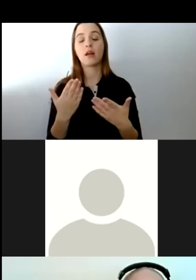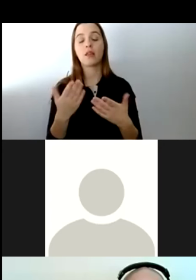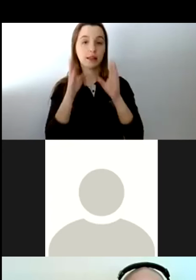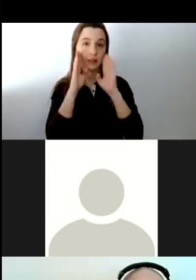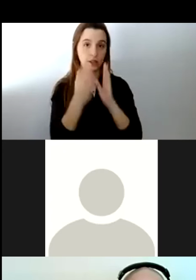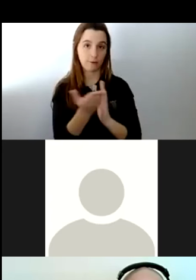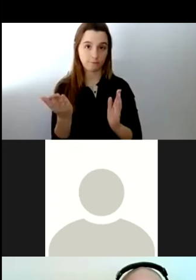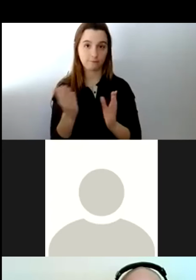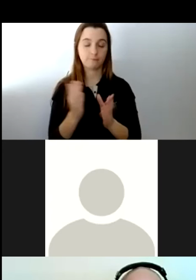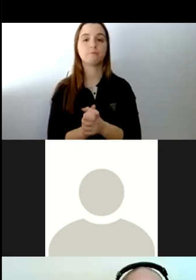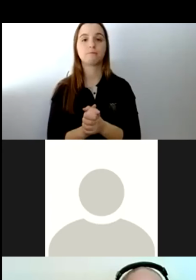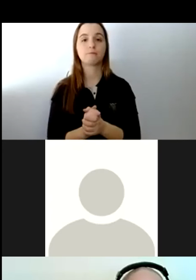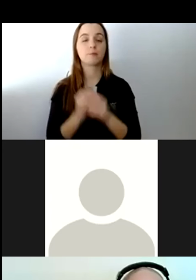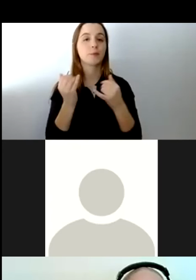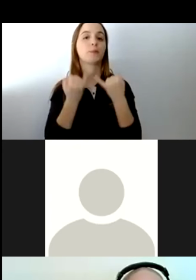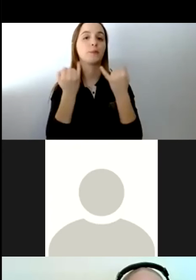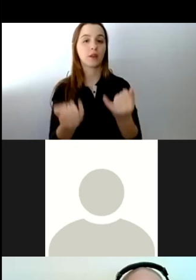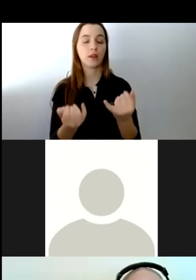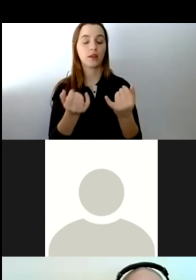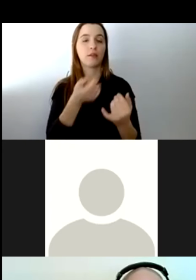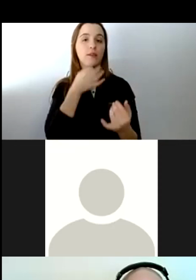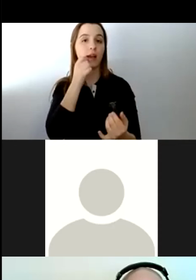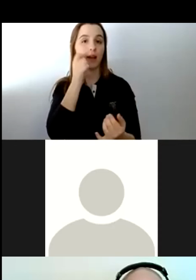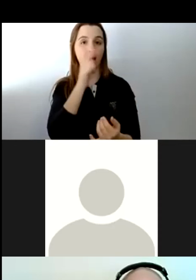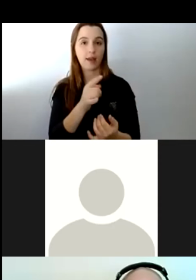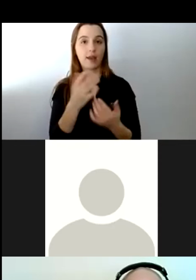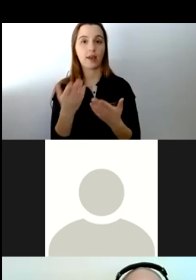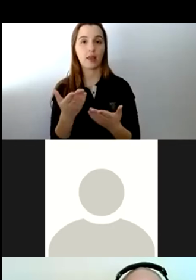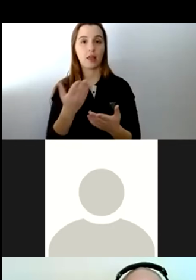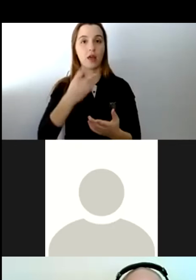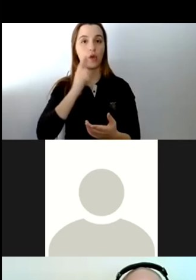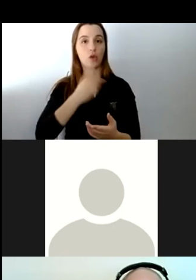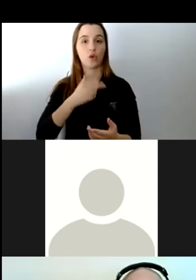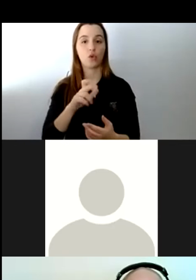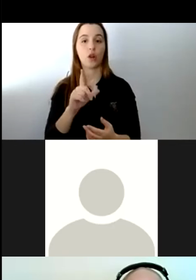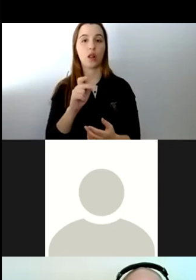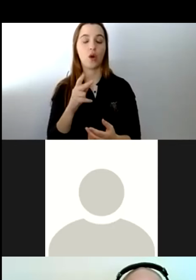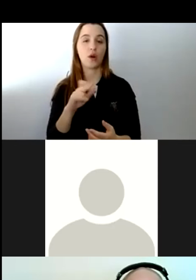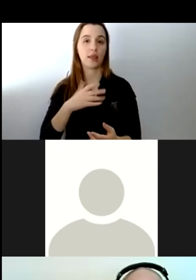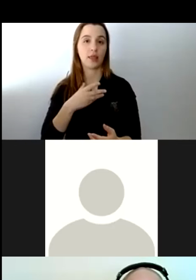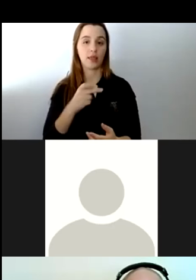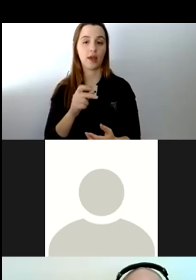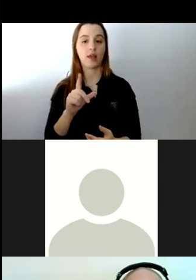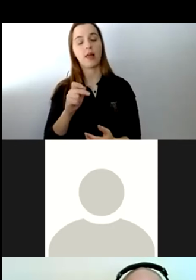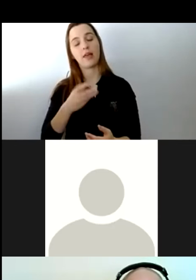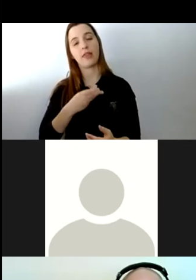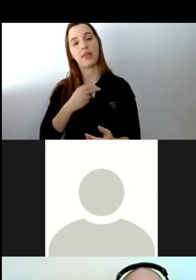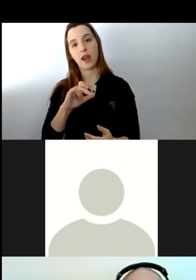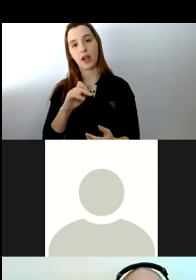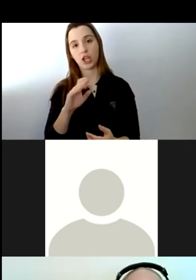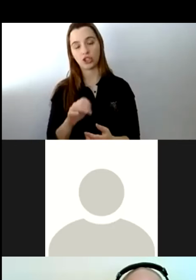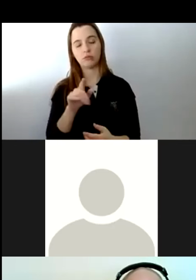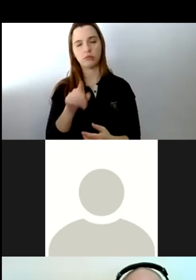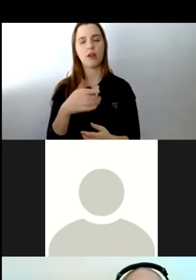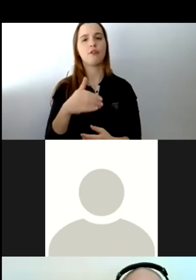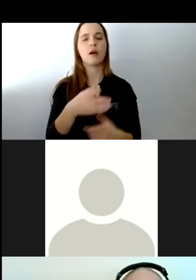atenção. Passo agora a palavra à doutora Laurinda Ladeiras, que vos irá apresentar